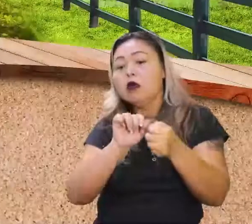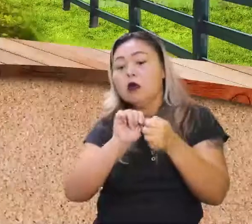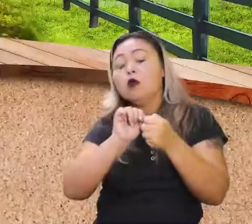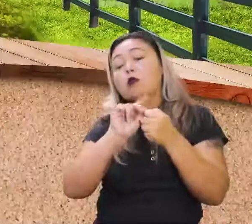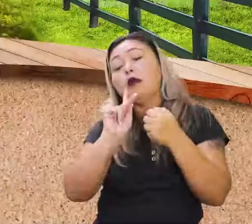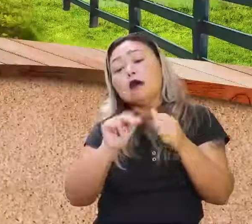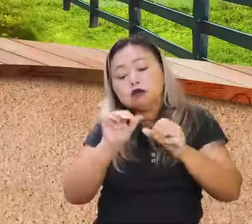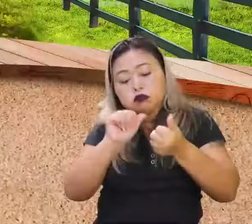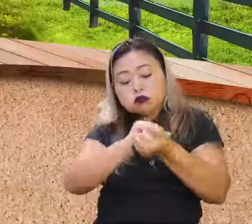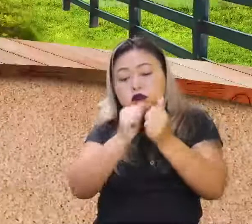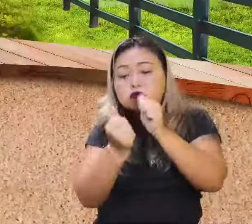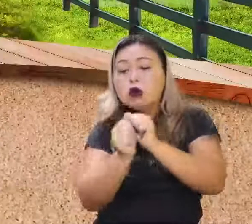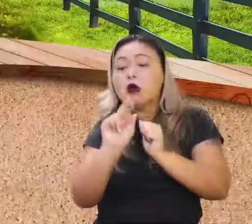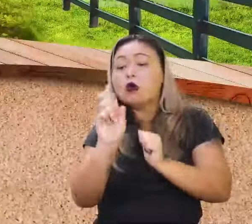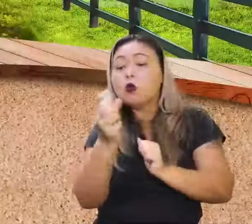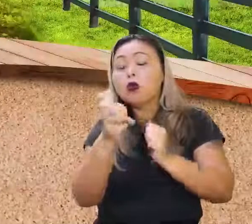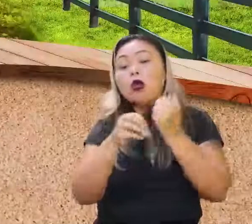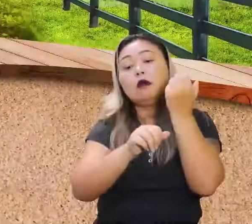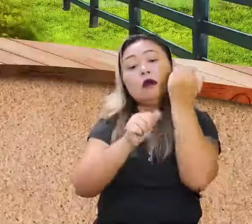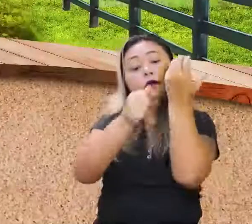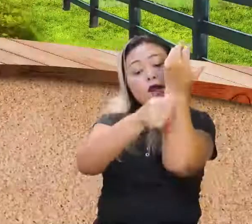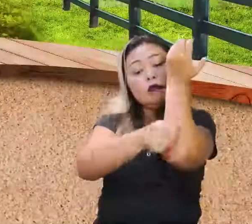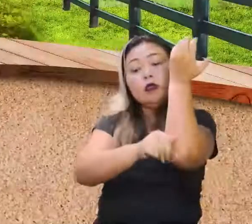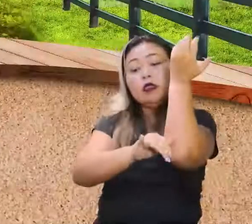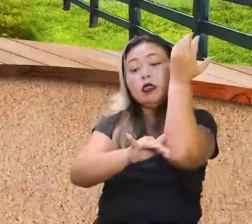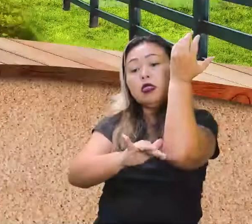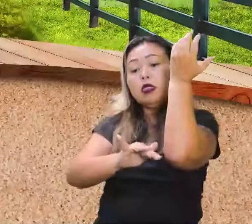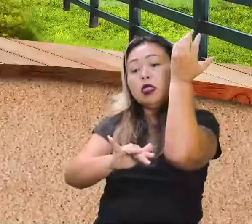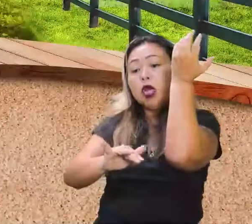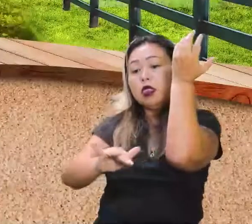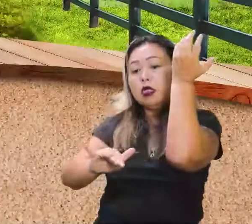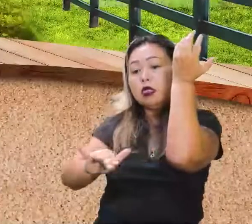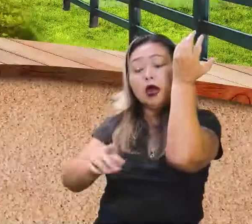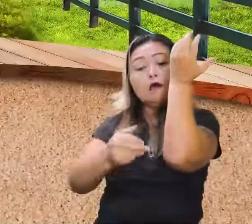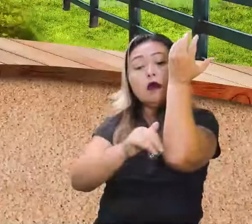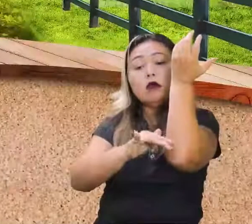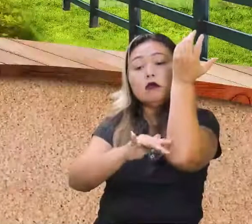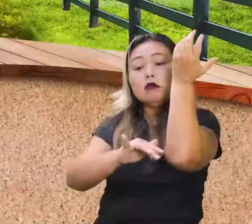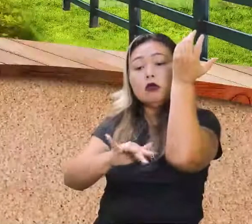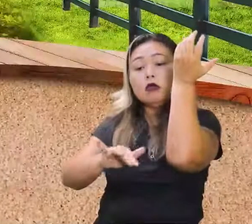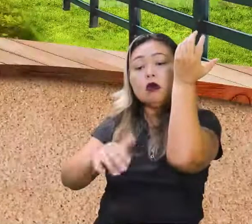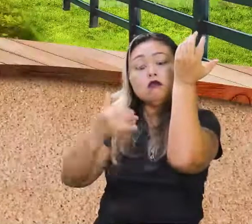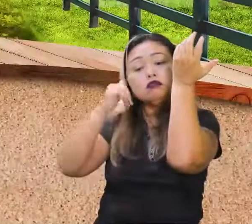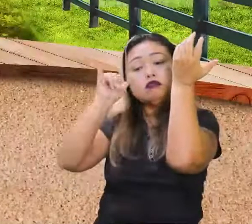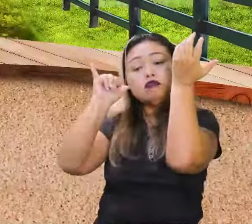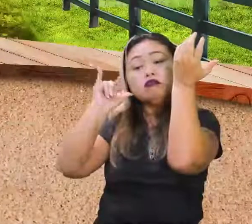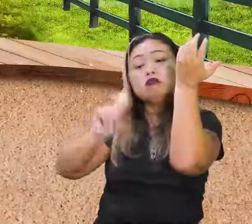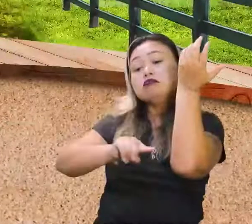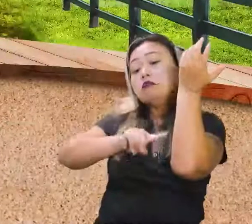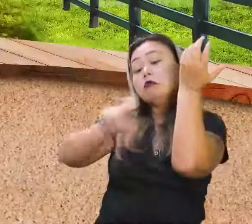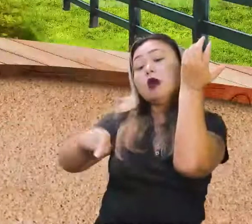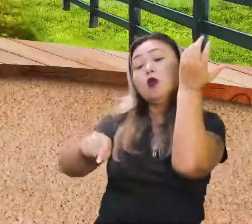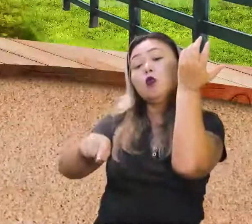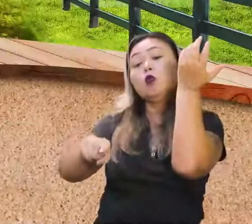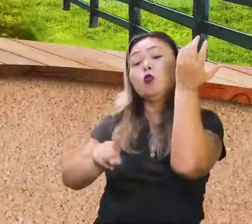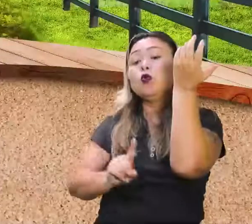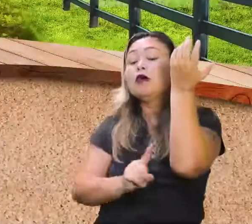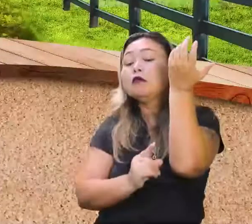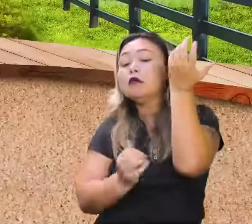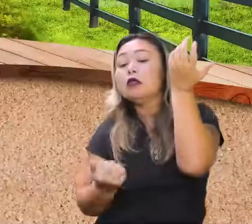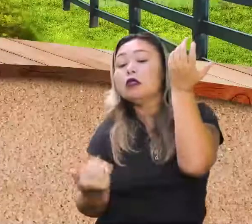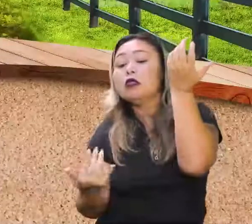produzir humus. É a bosta. Agora, a merda não. A merda do bovino já vai para a produção de